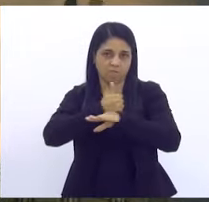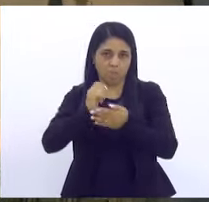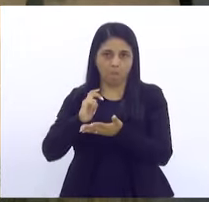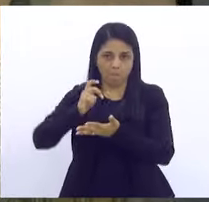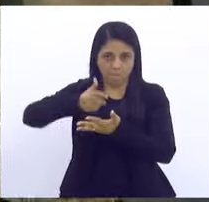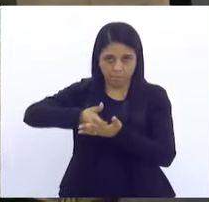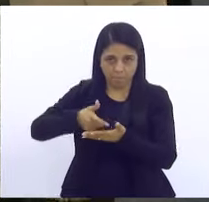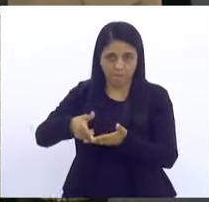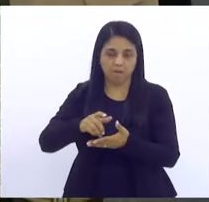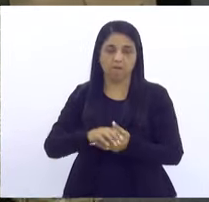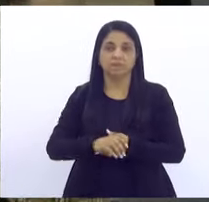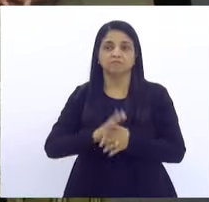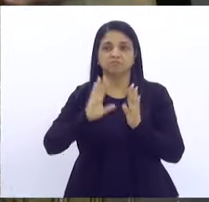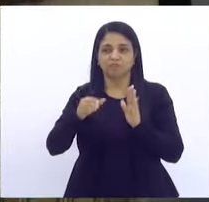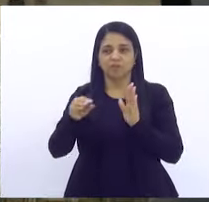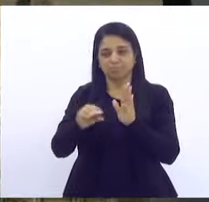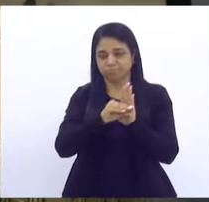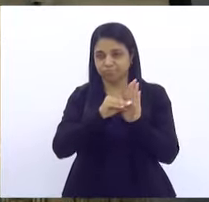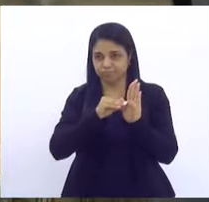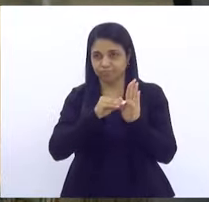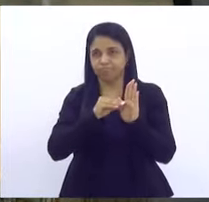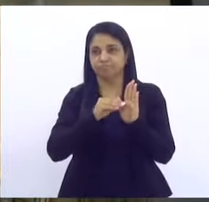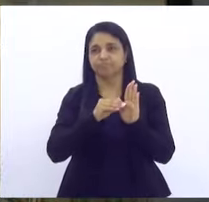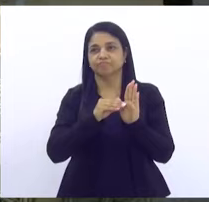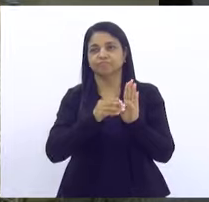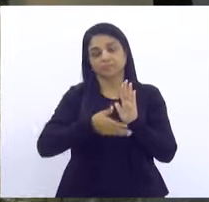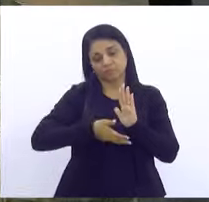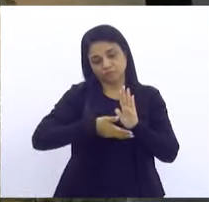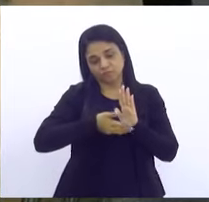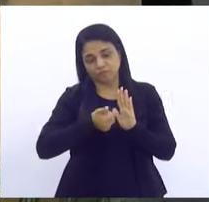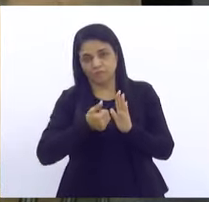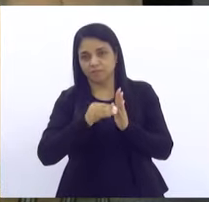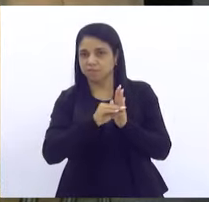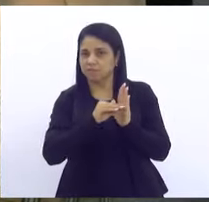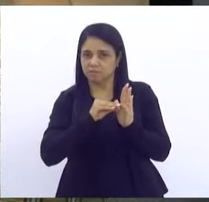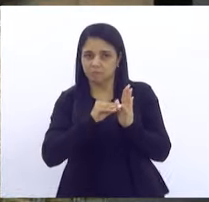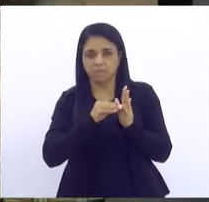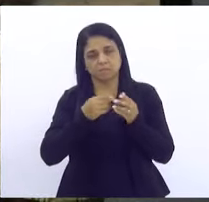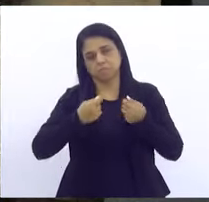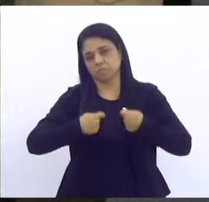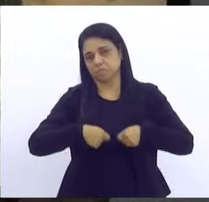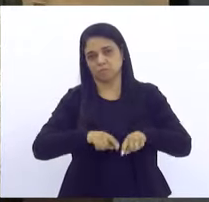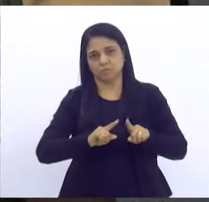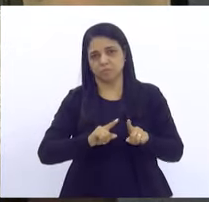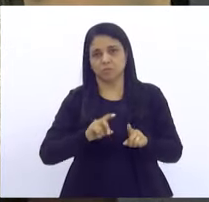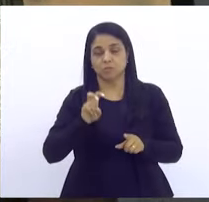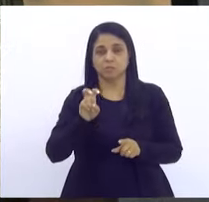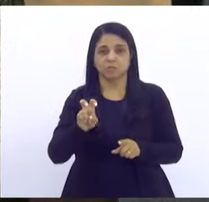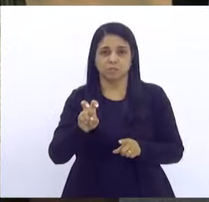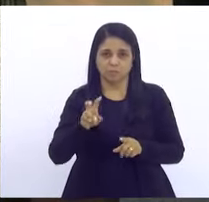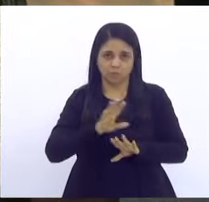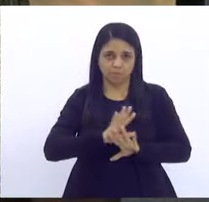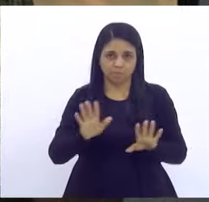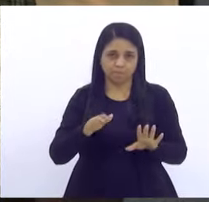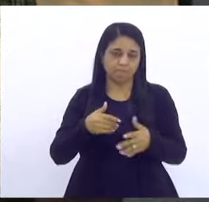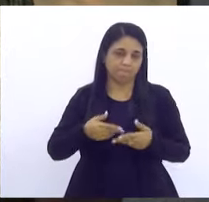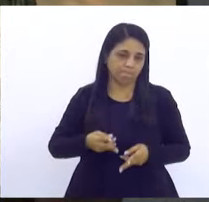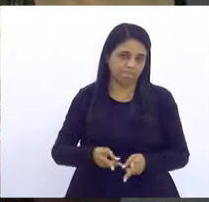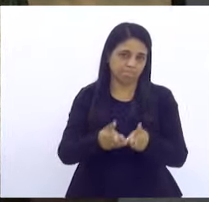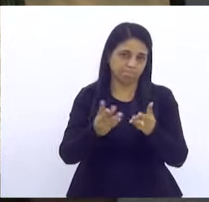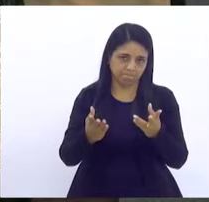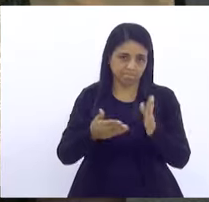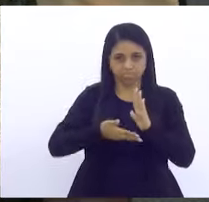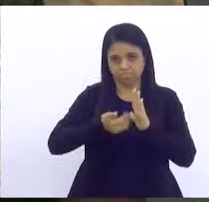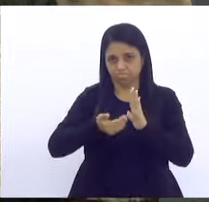ela já estava contemplada, por isso da retirada das emendas, não tendo necessidade no segmento da tramitação. Então, no meu